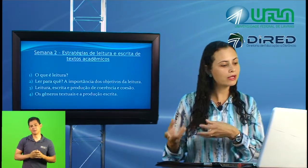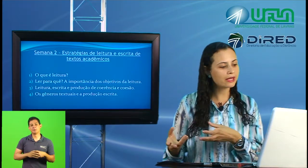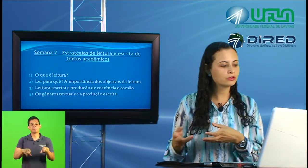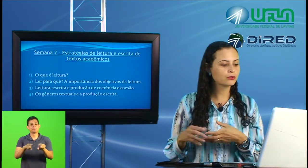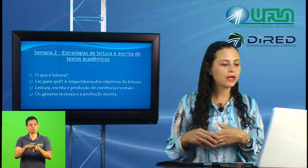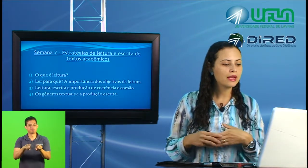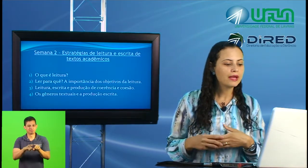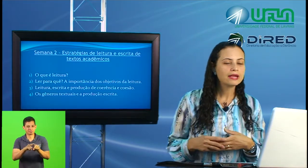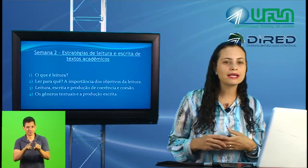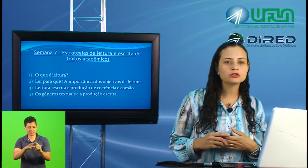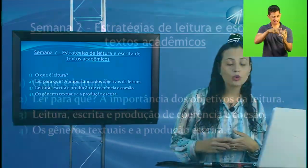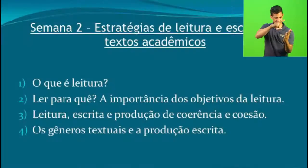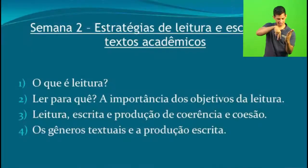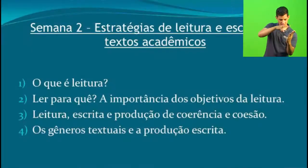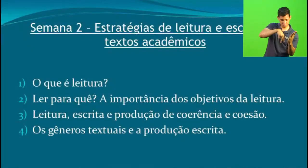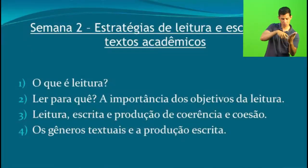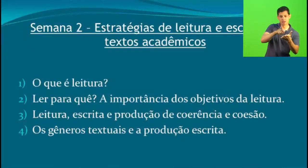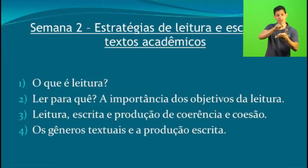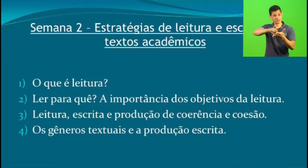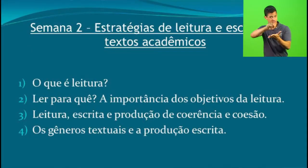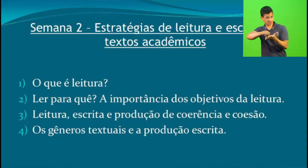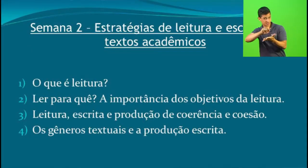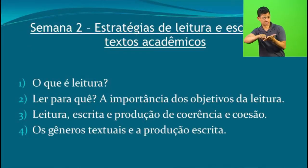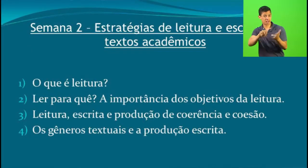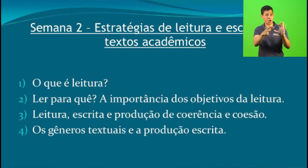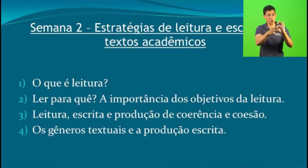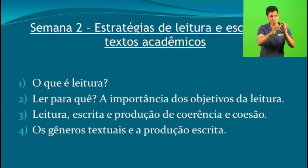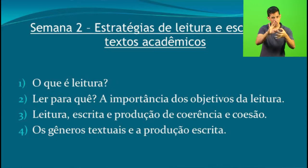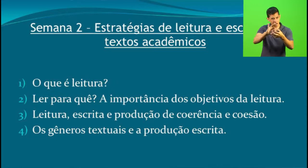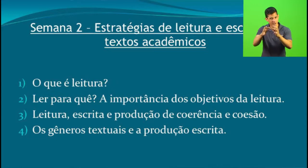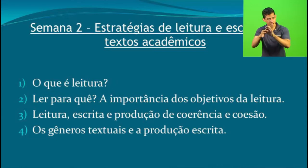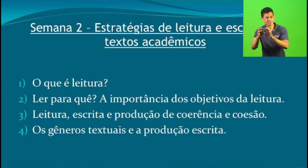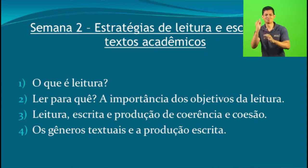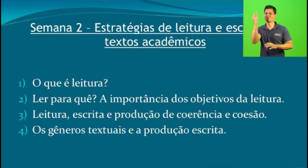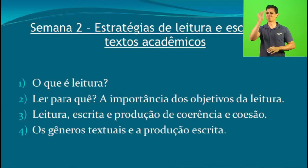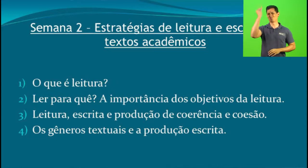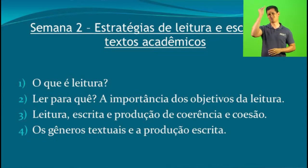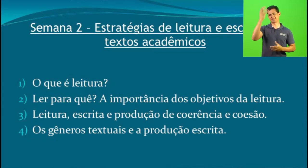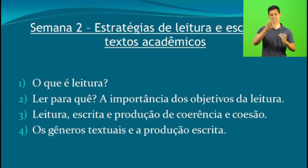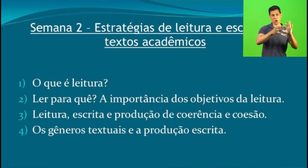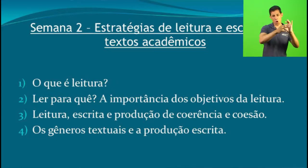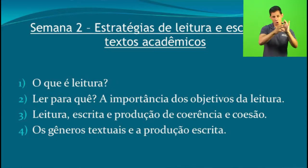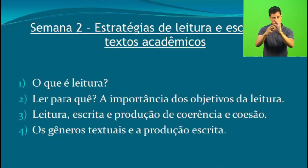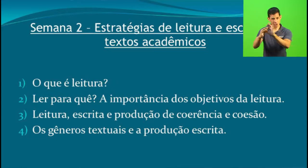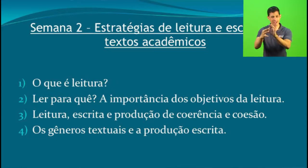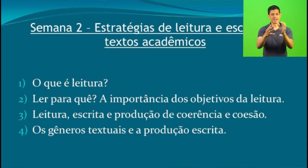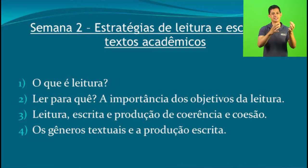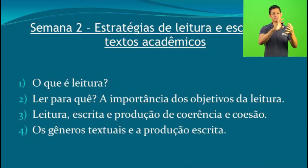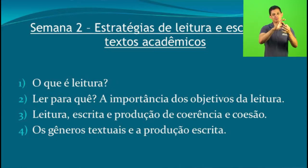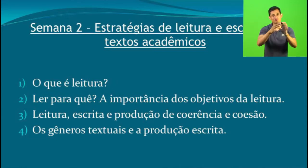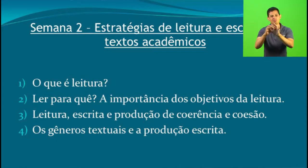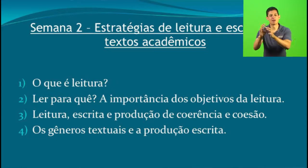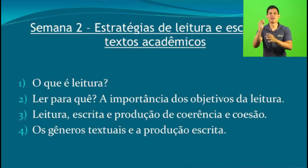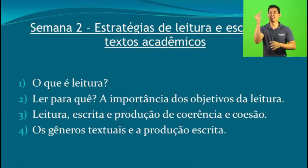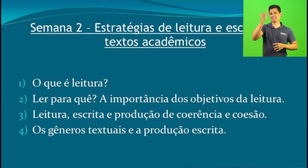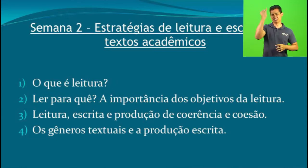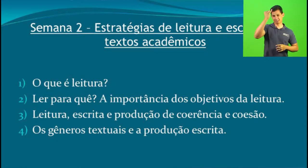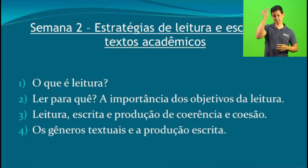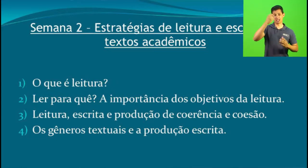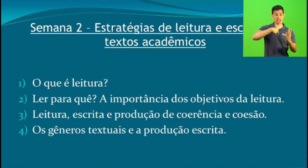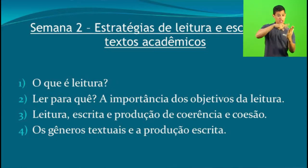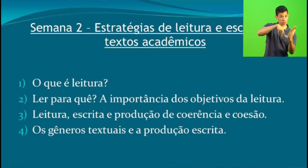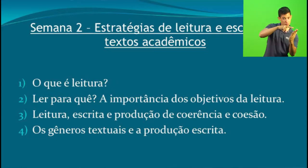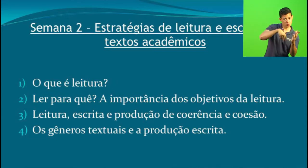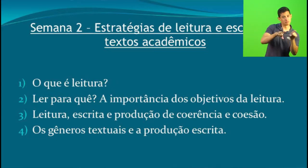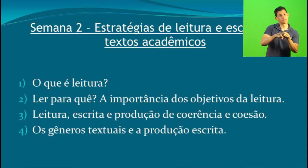estou lendo? Leitura, escrita e produção de coerência e coesão. Então, a coerência e a coesão, elas são